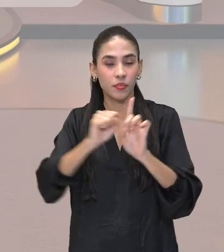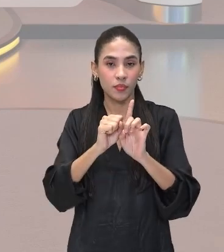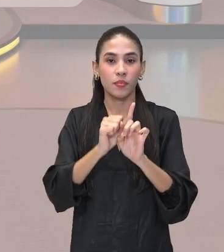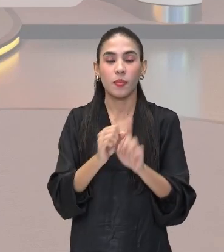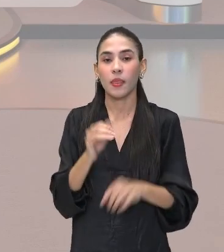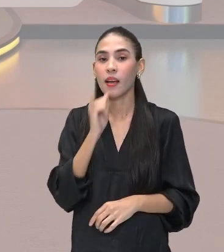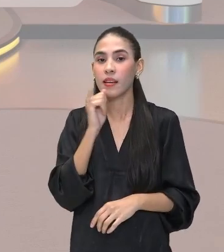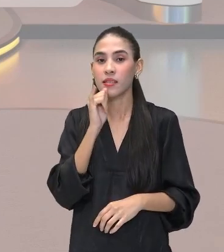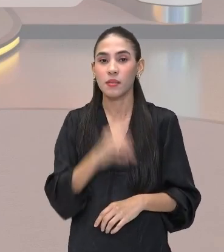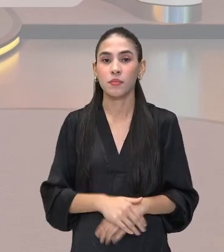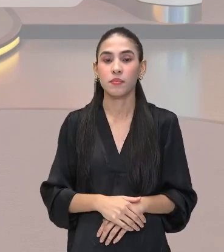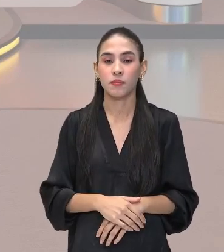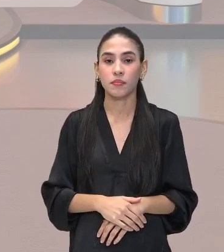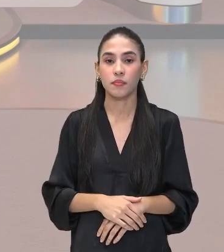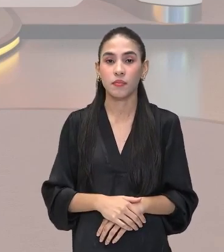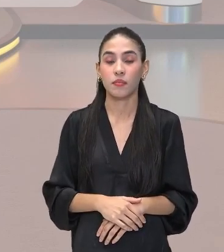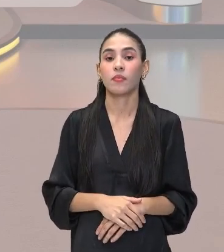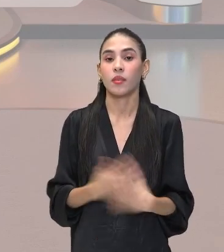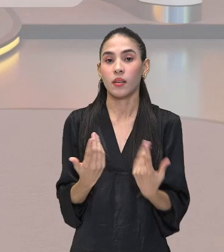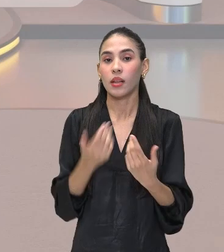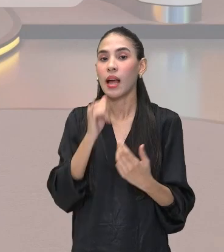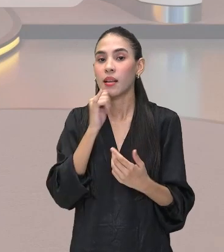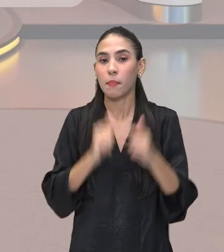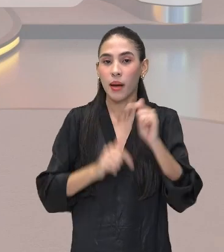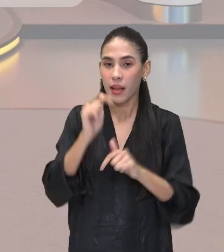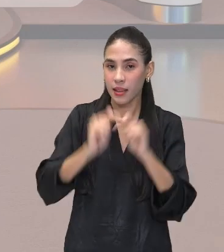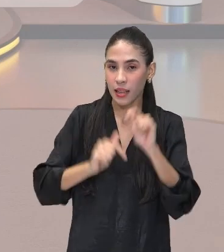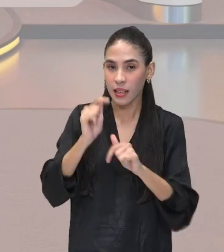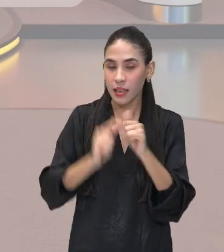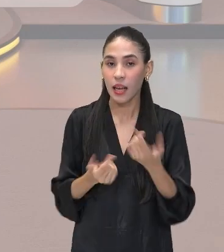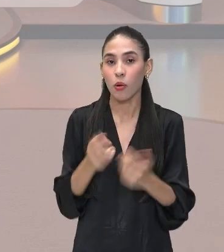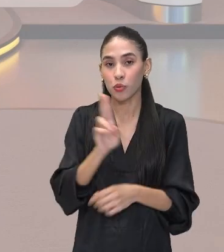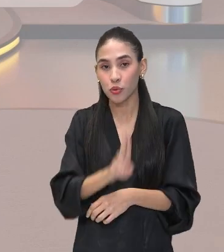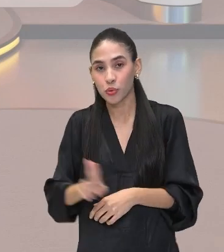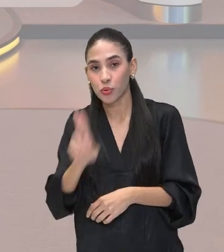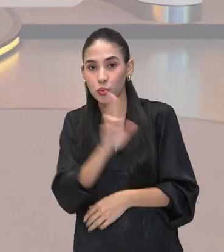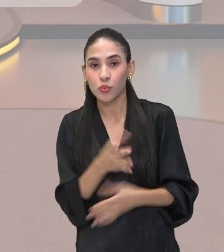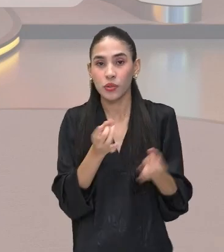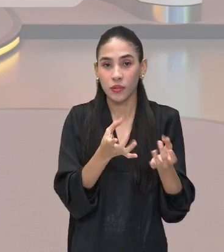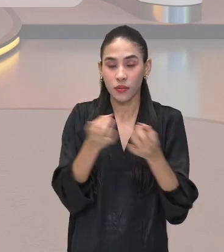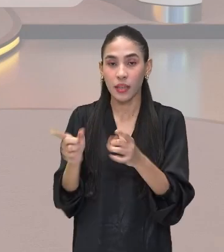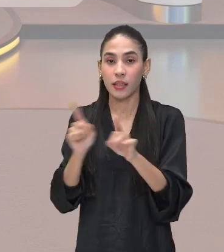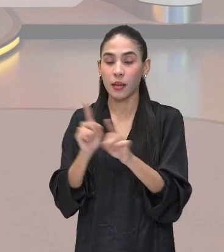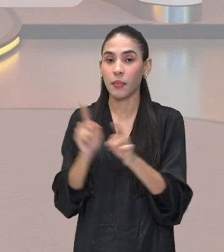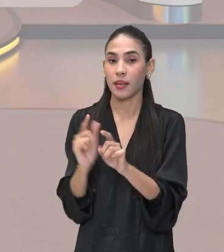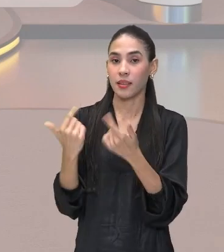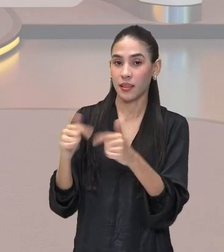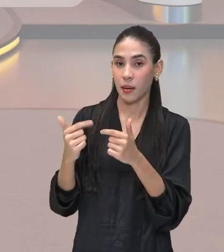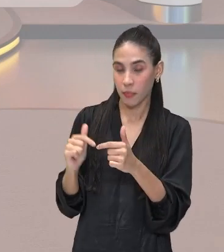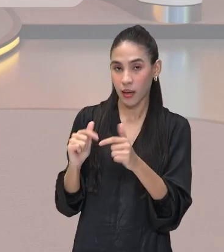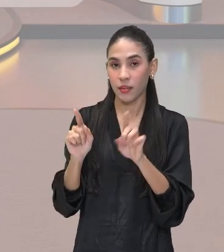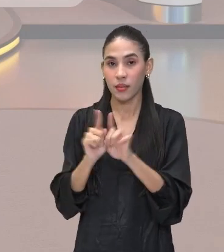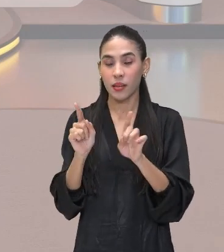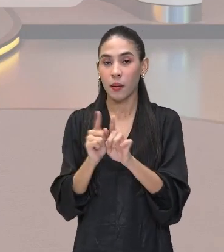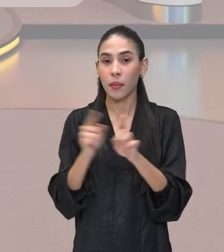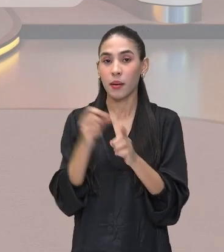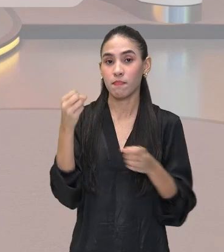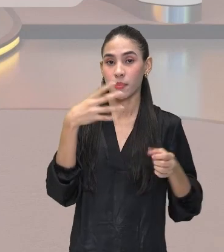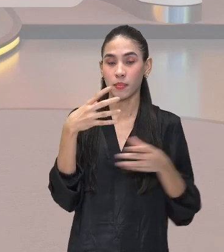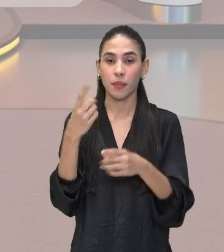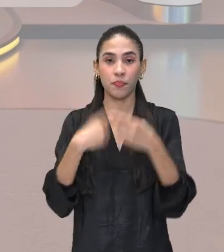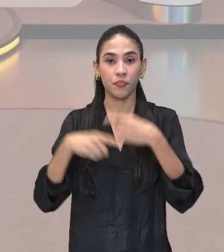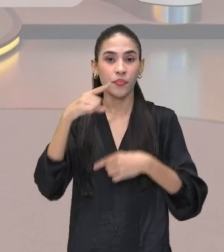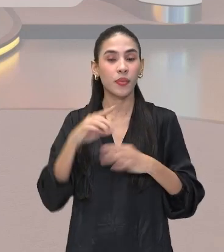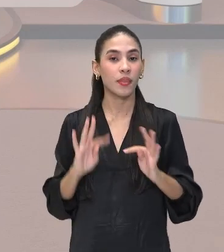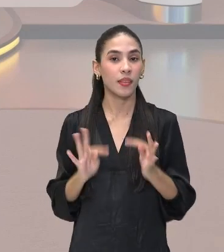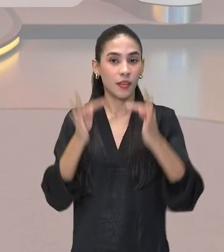Como a crescente produção de bens de consumo, a geração de empregos, as inovações